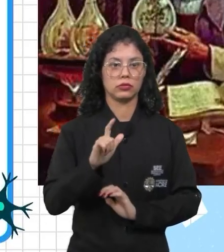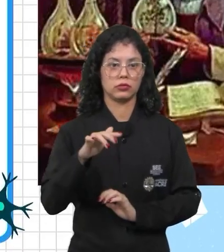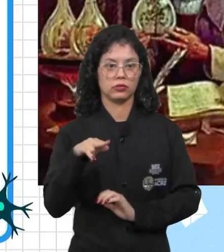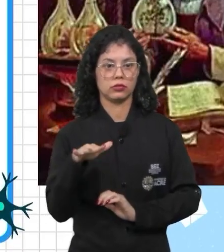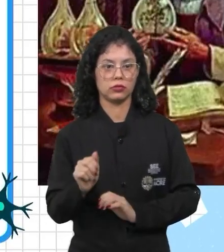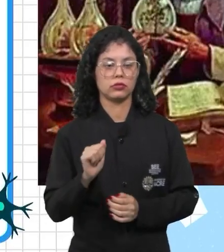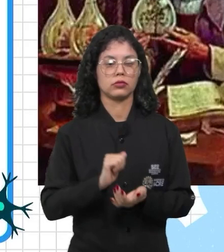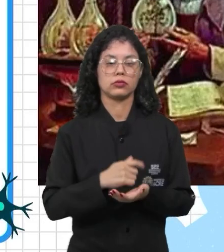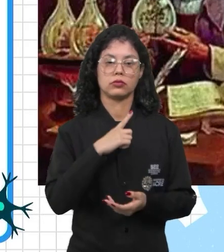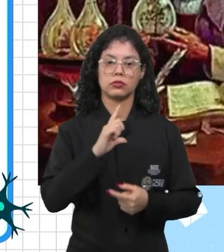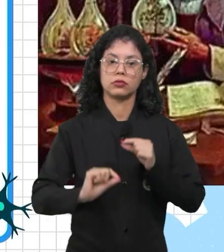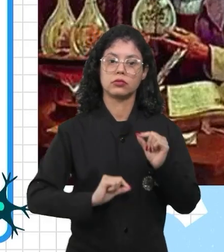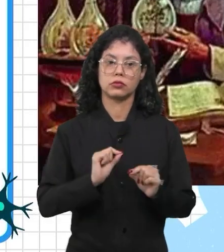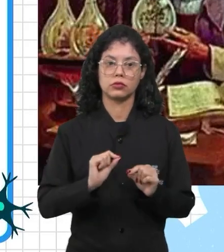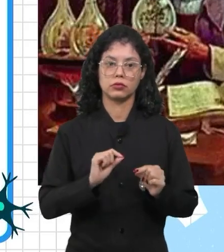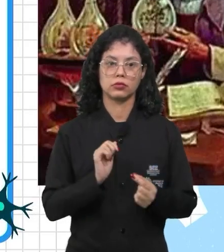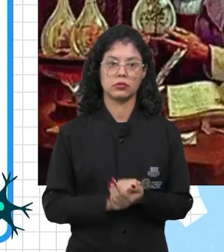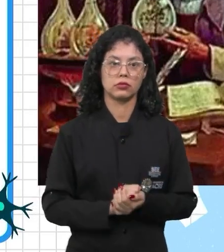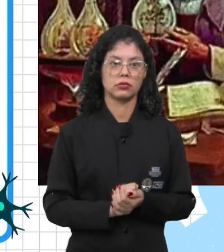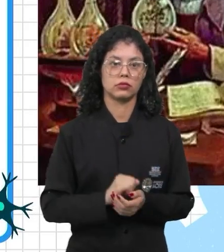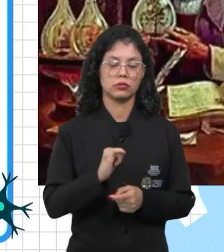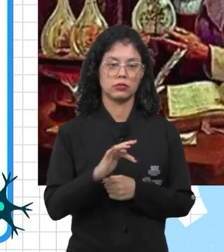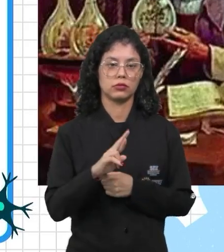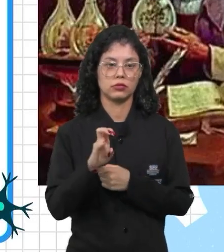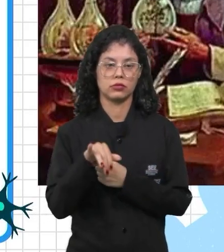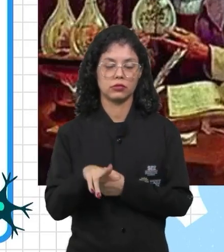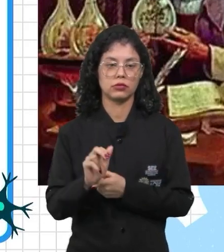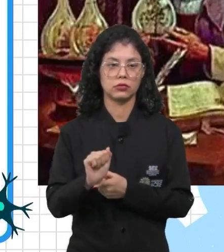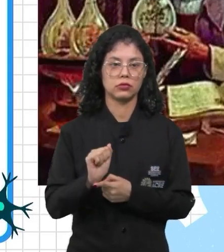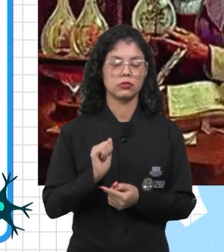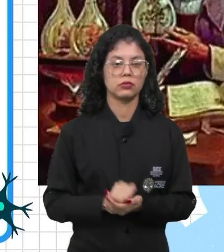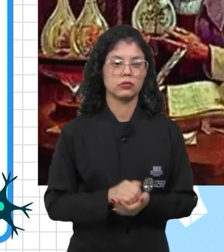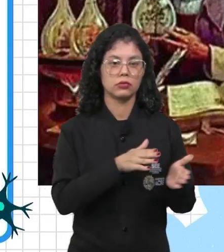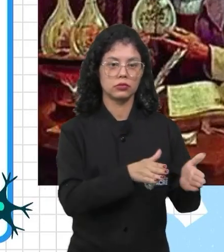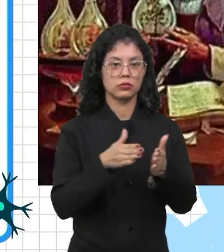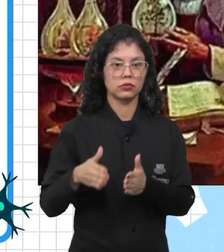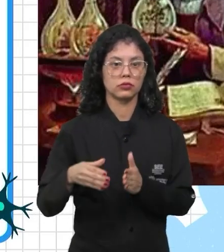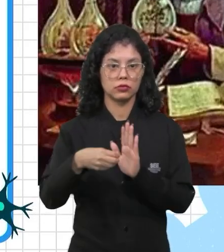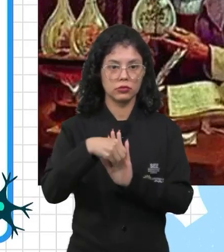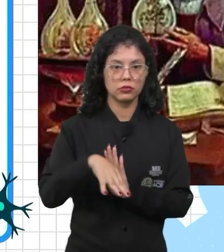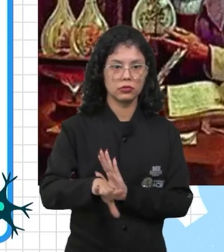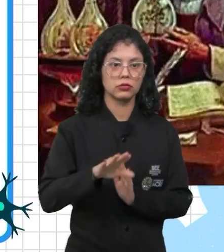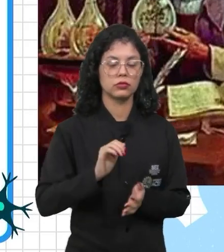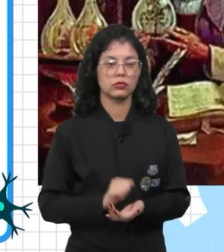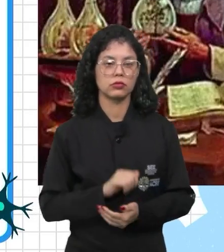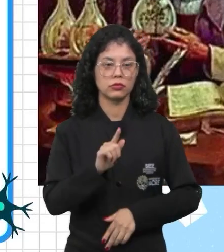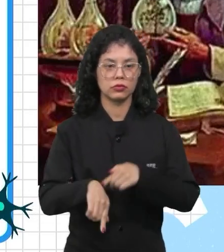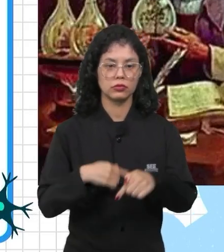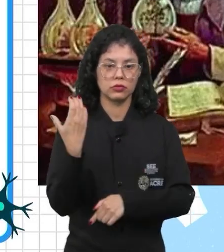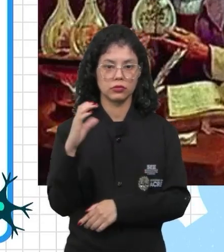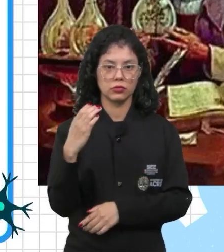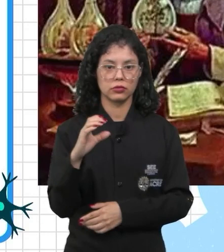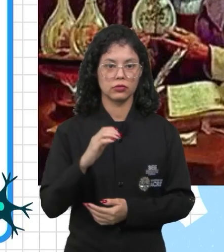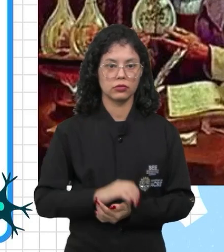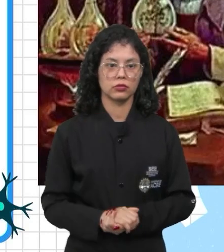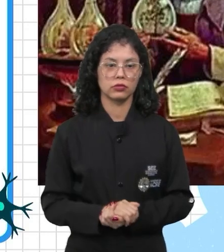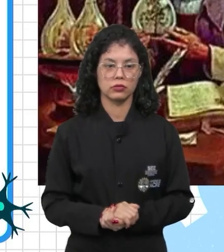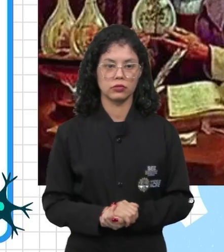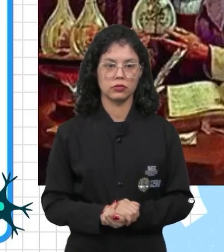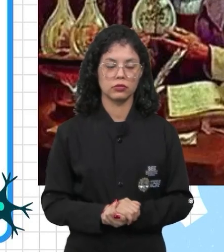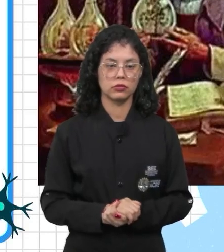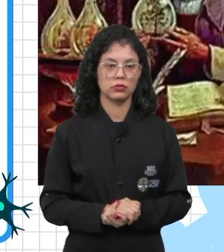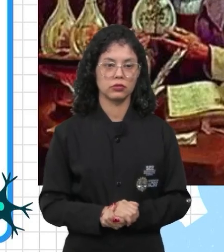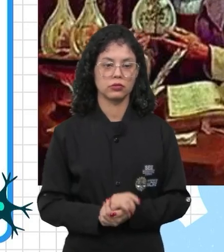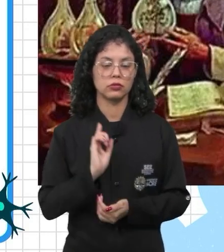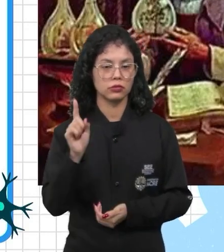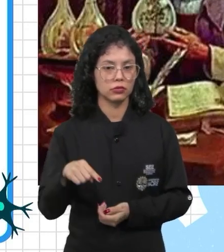alquimia, a gente teve a iatroquímica, né, que é essa fase da transição entre a alquimia e a química científica.